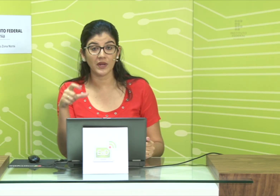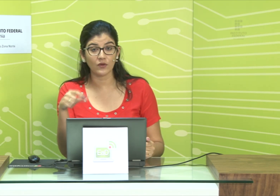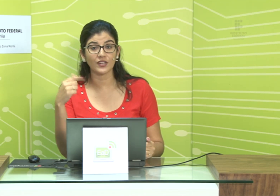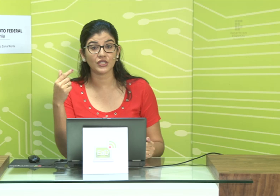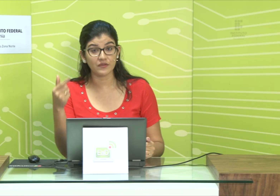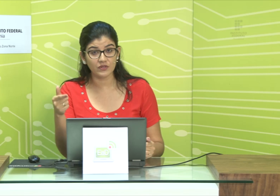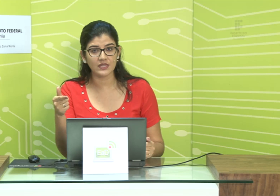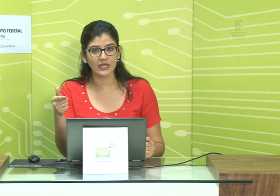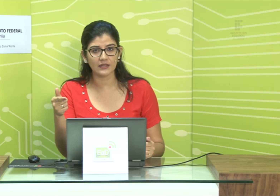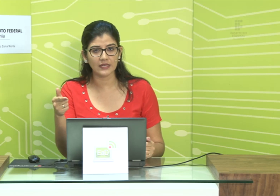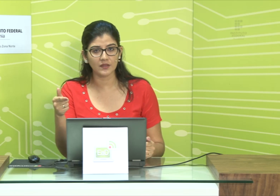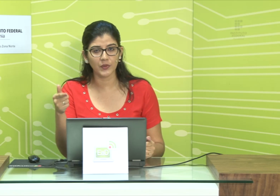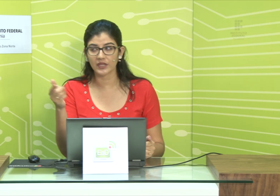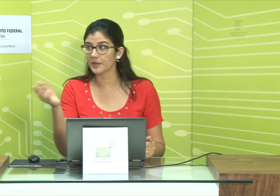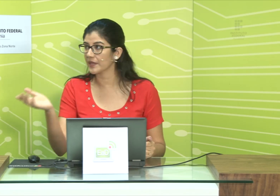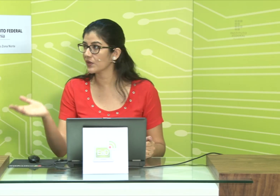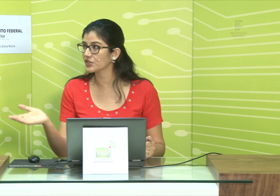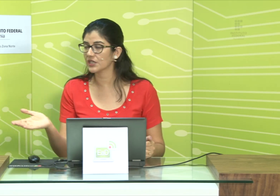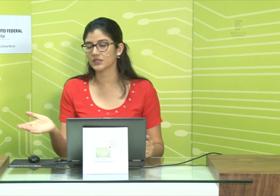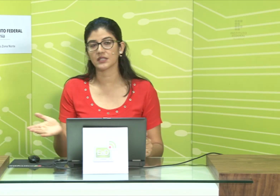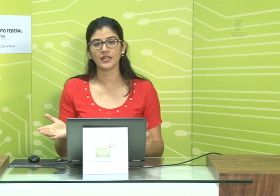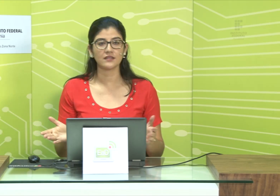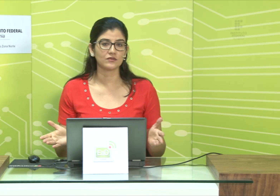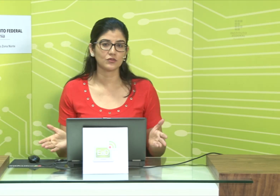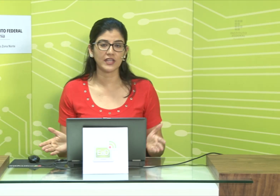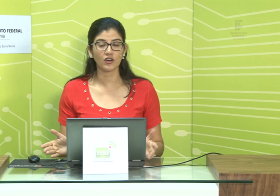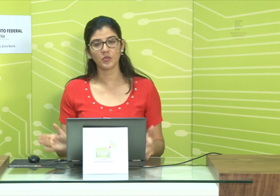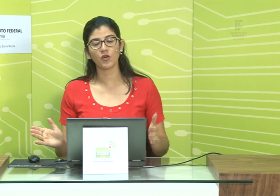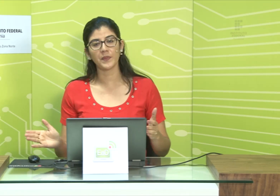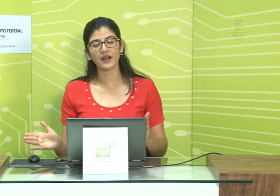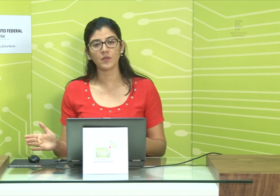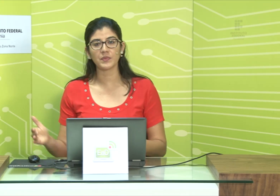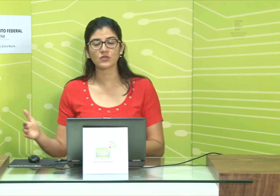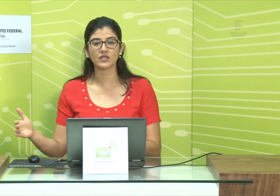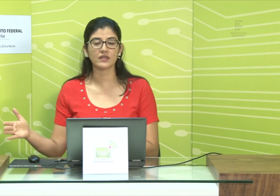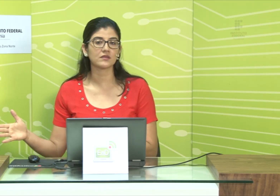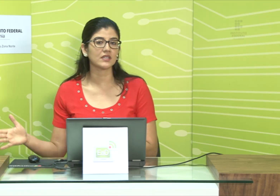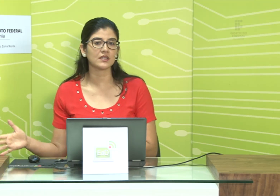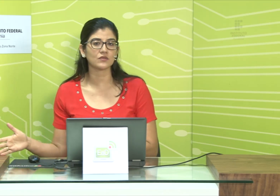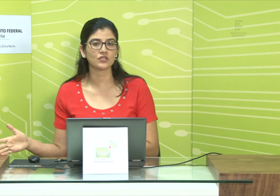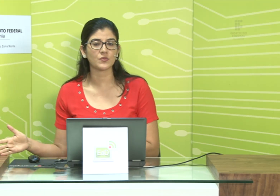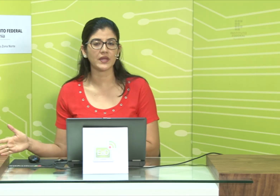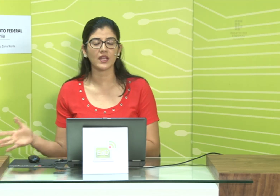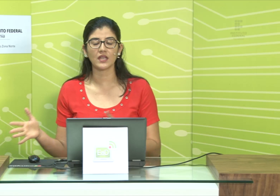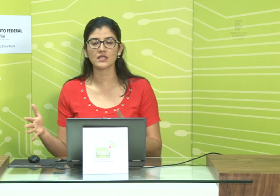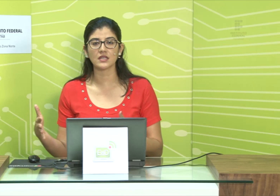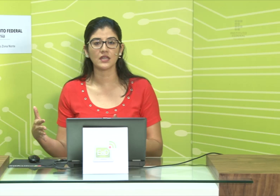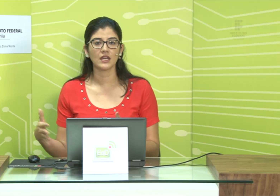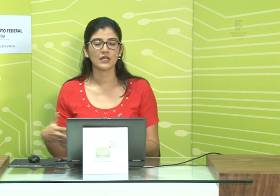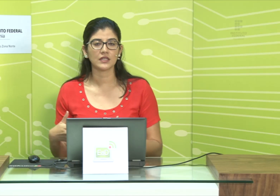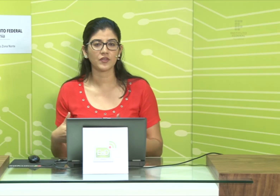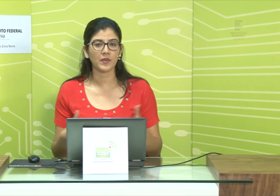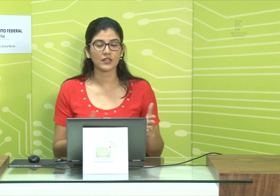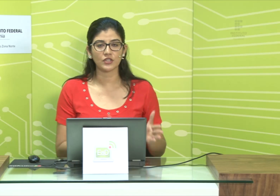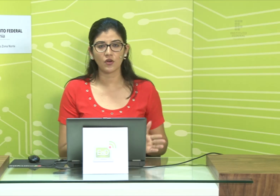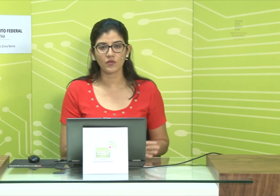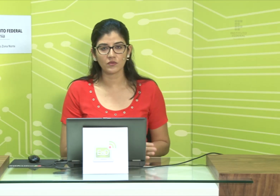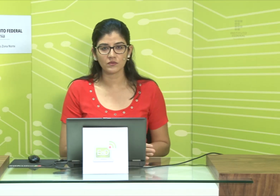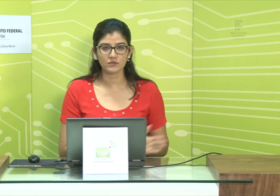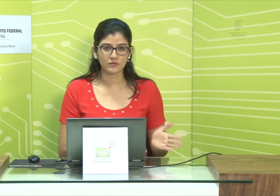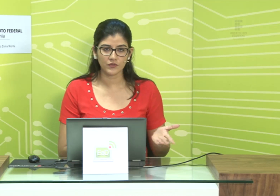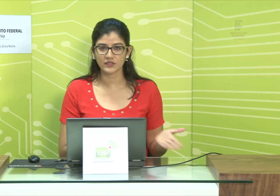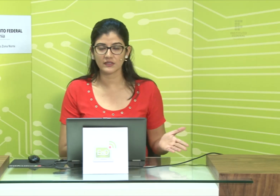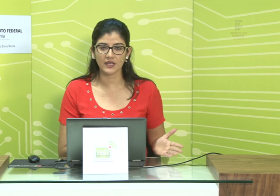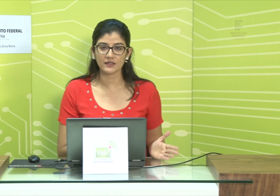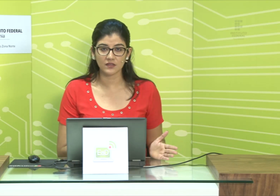vídeos com uma linguagem que você entenda, porque também não adianta, né? Não tem como comparar uma pessoa que tem 30 anos de experiência na informática